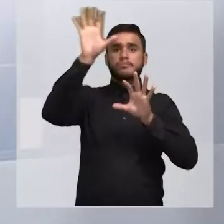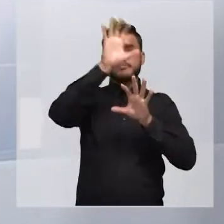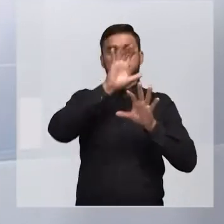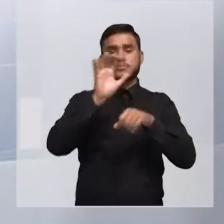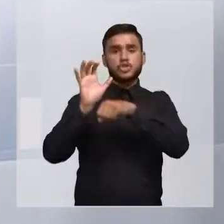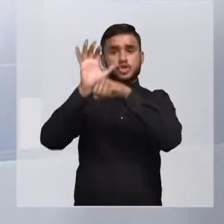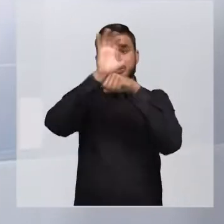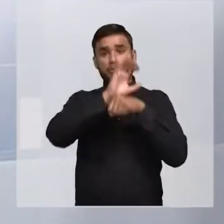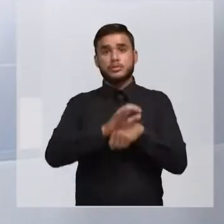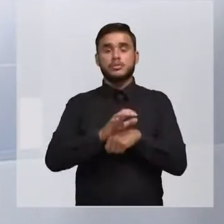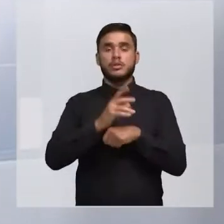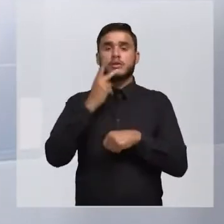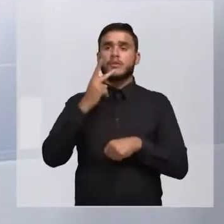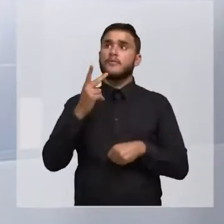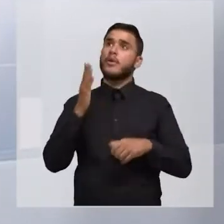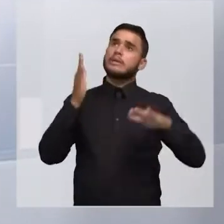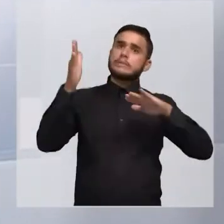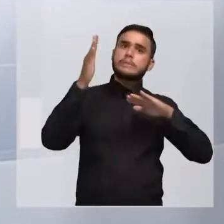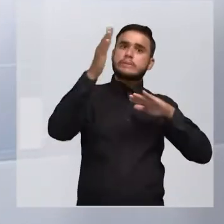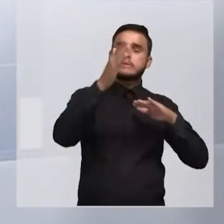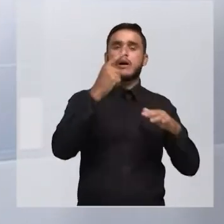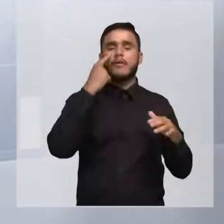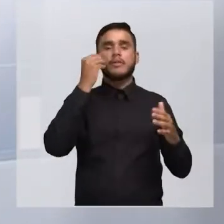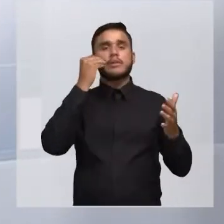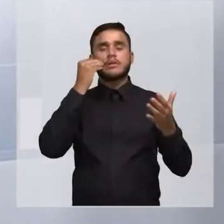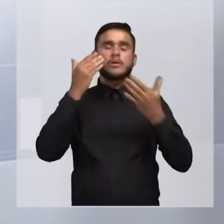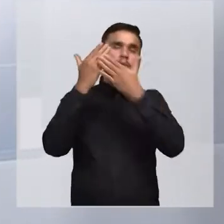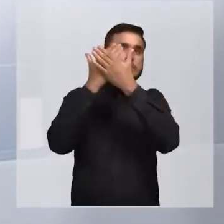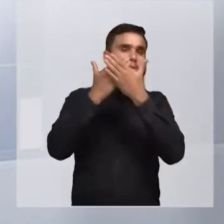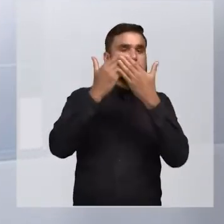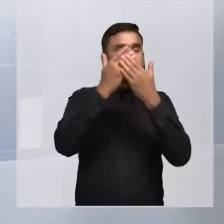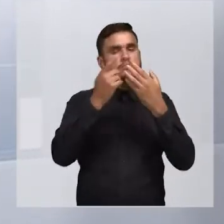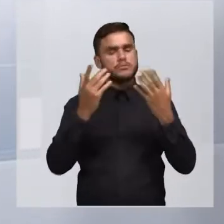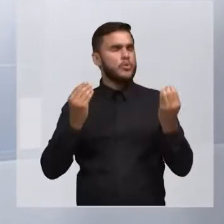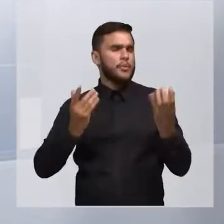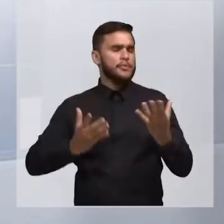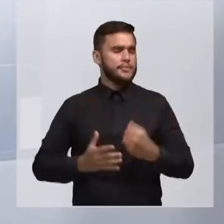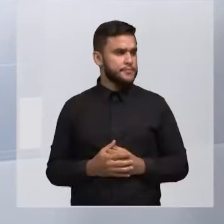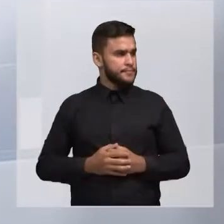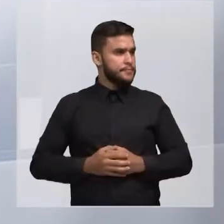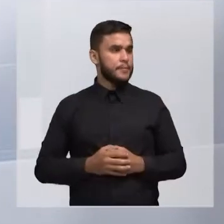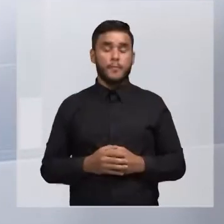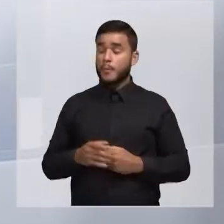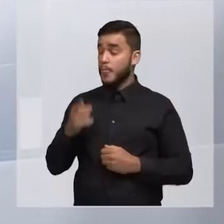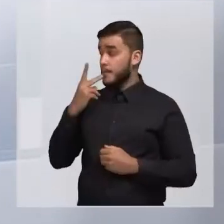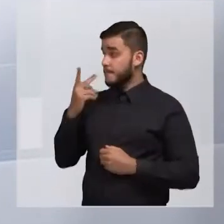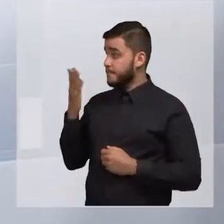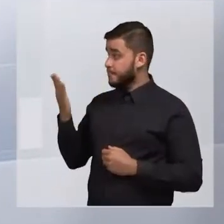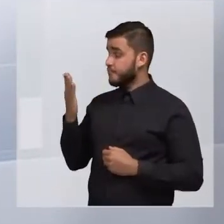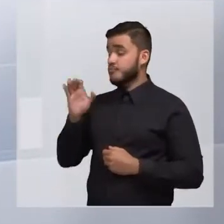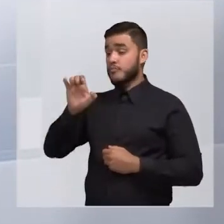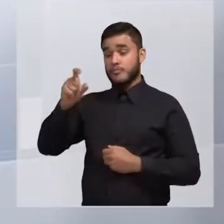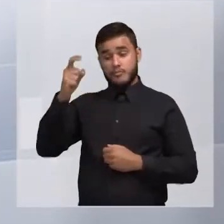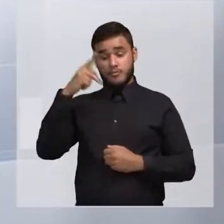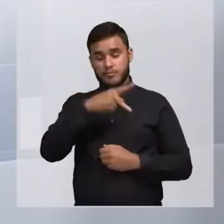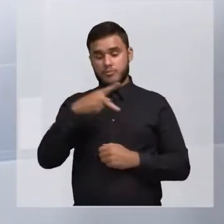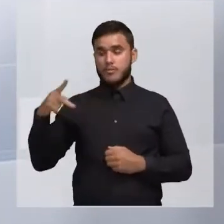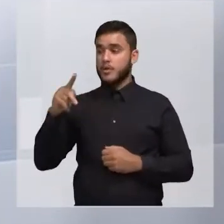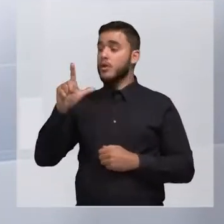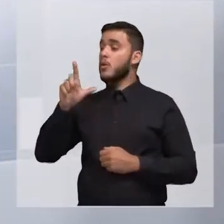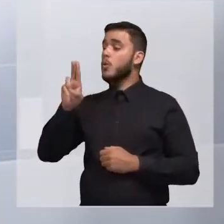muita informação condensada aqui, vamos com calma. Primeiro, o ex-presidente Luiz Inácio Lula da